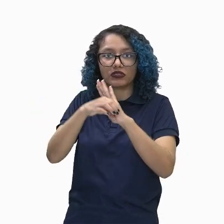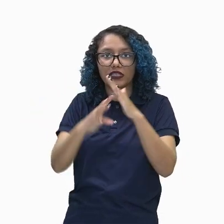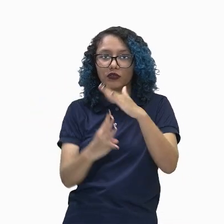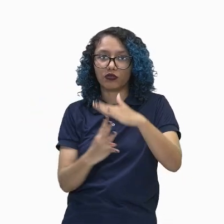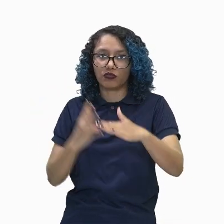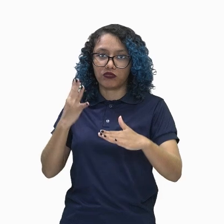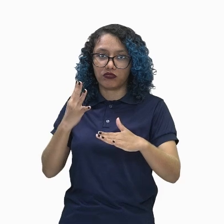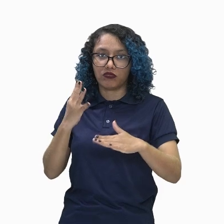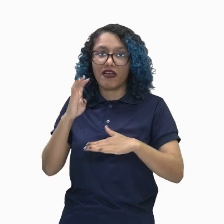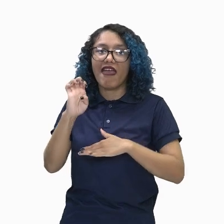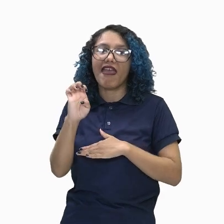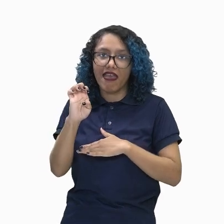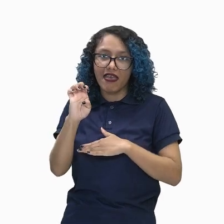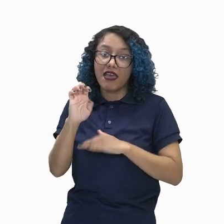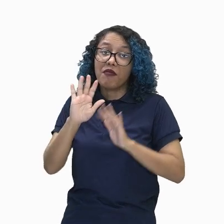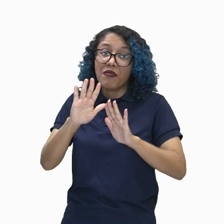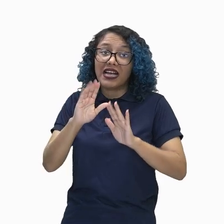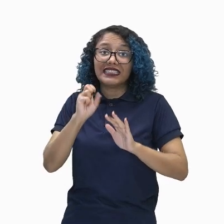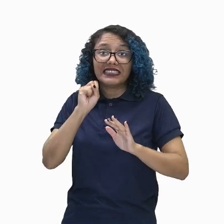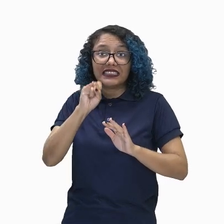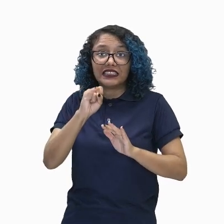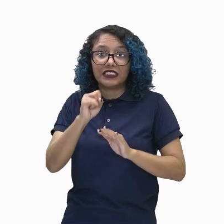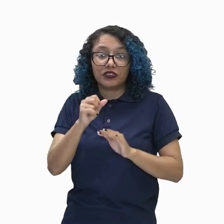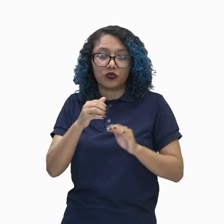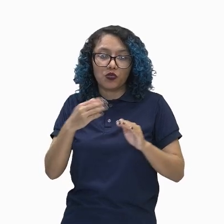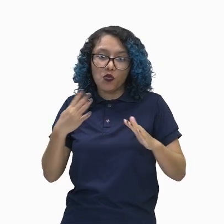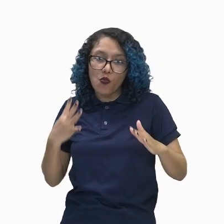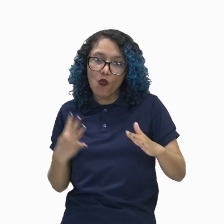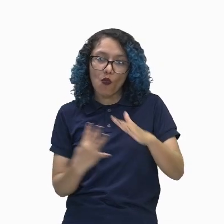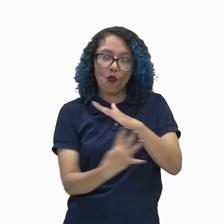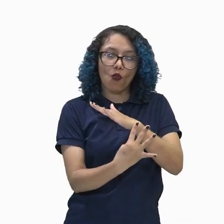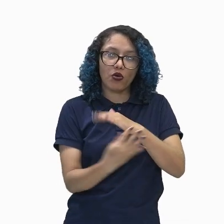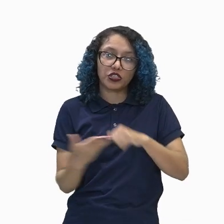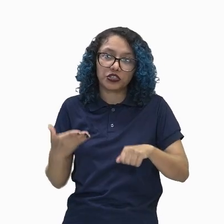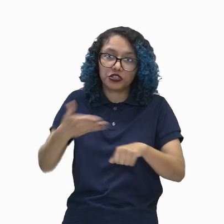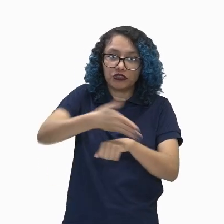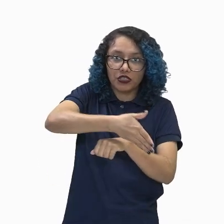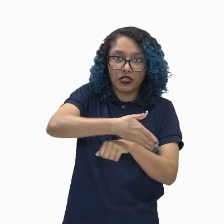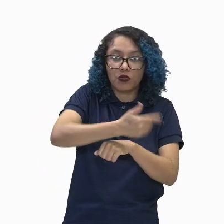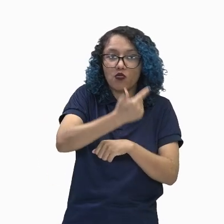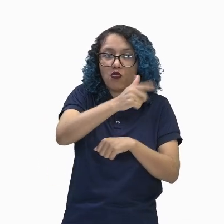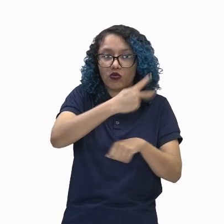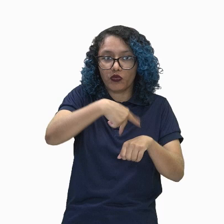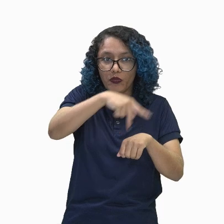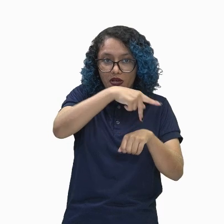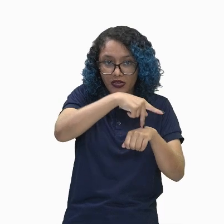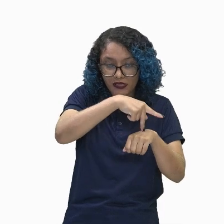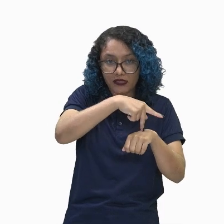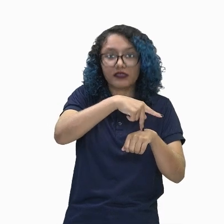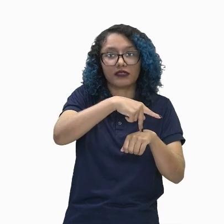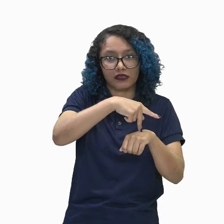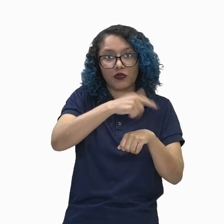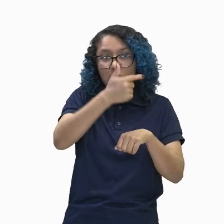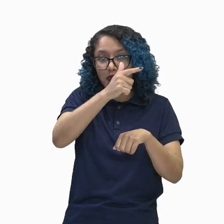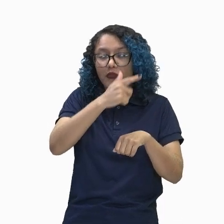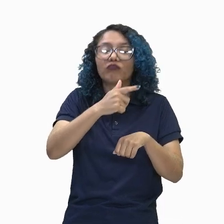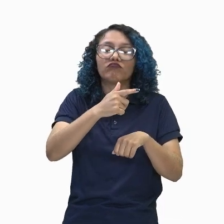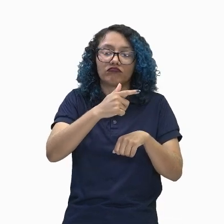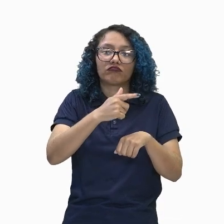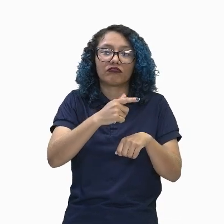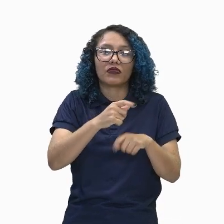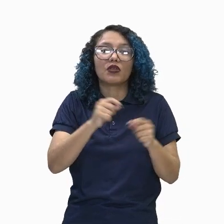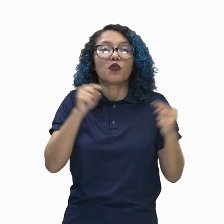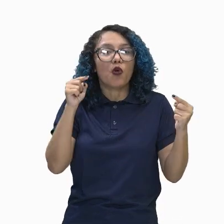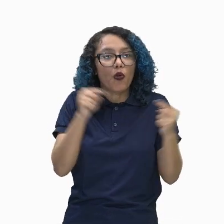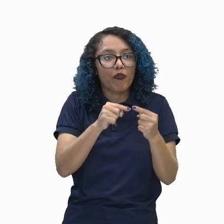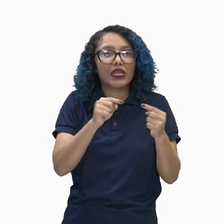quando eu já estou chegando, a outro lugar, principalmente a outro país, eu vou me tornar